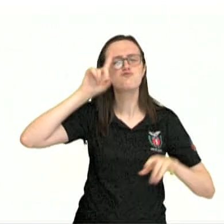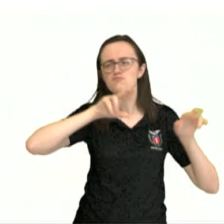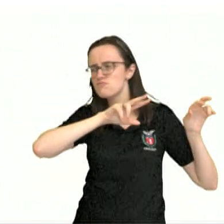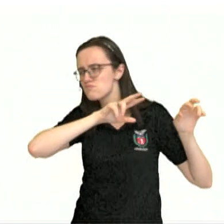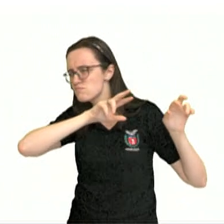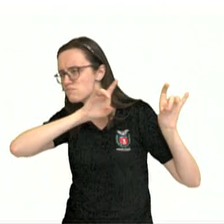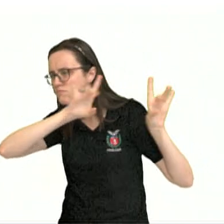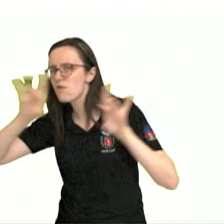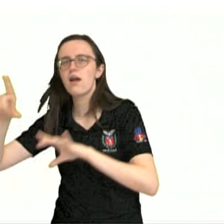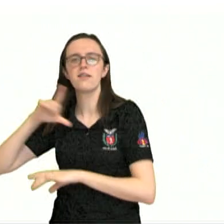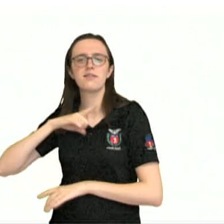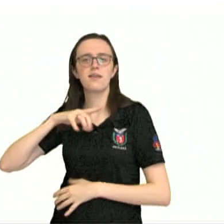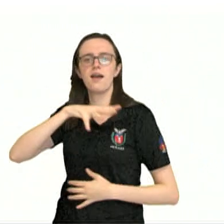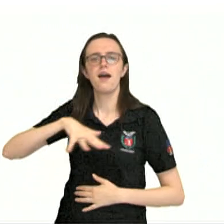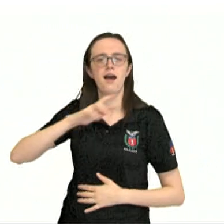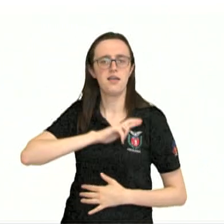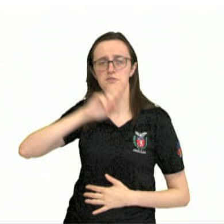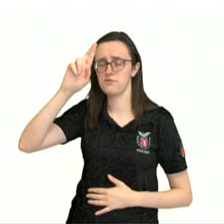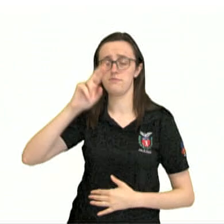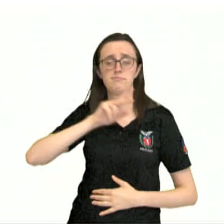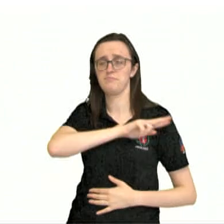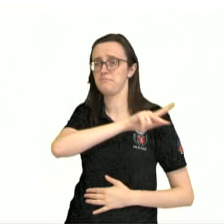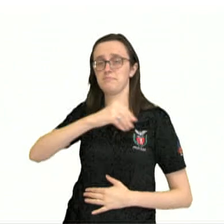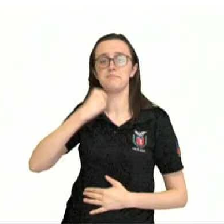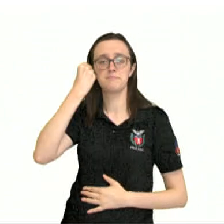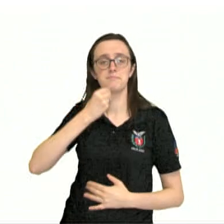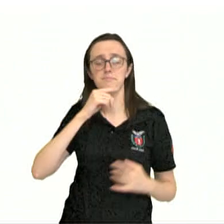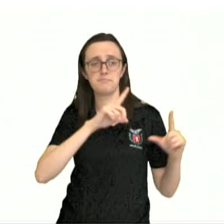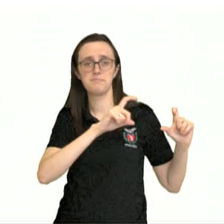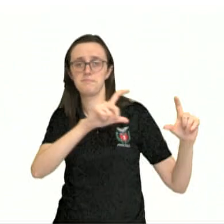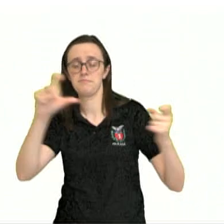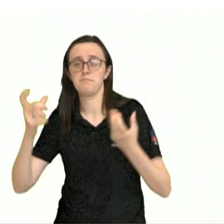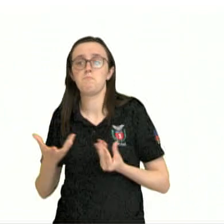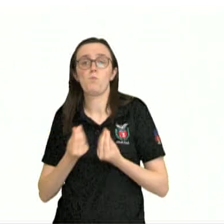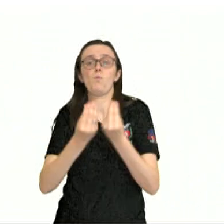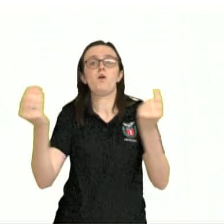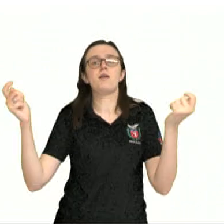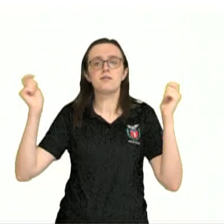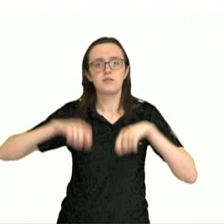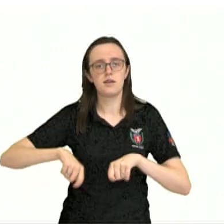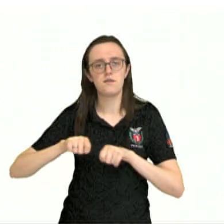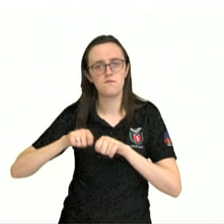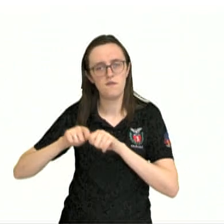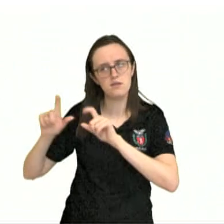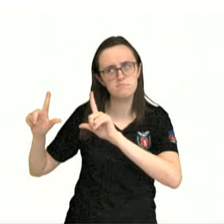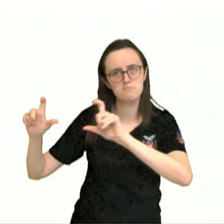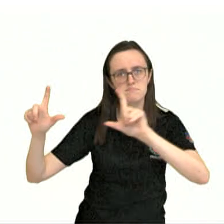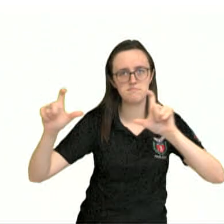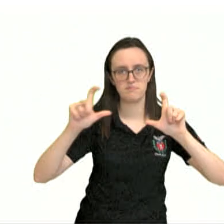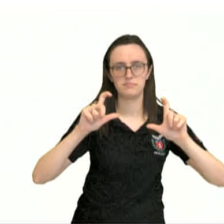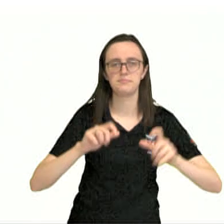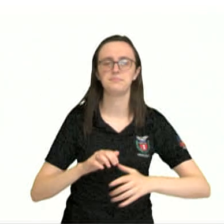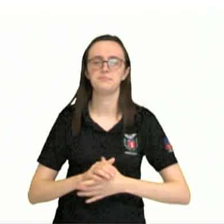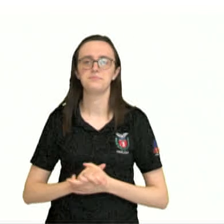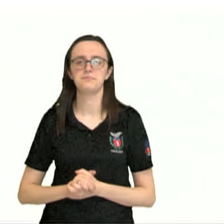momentos religiosos. São muitas experiências existentes com relação às possibilidades de produzir imagens fotográficas.